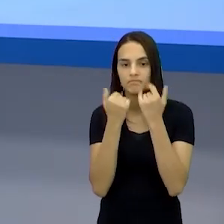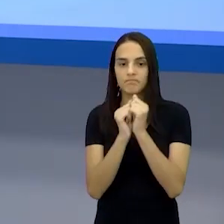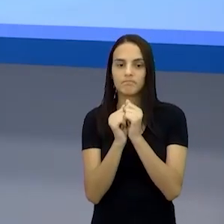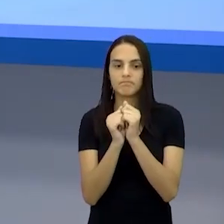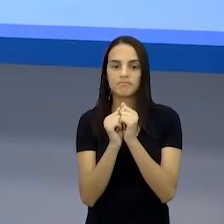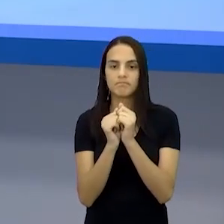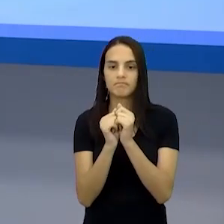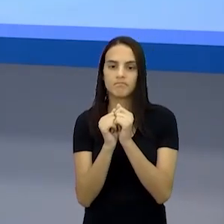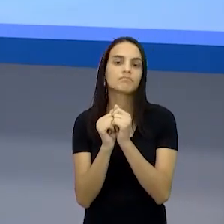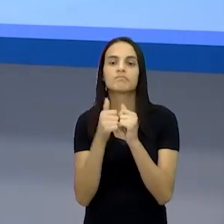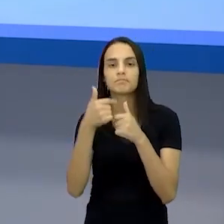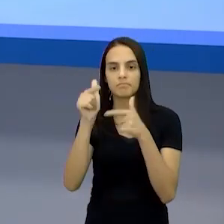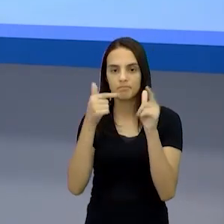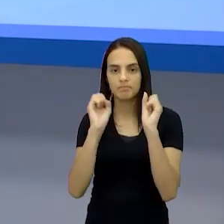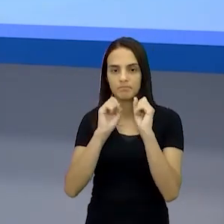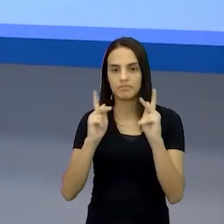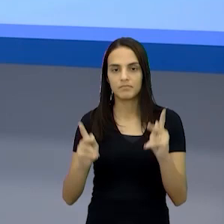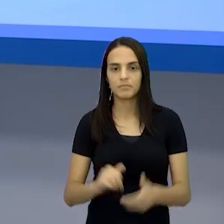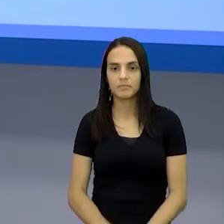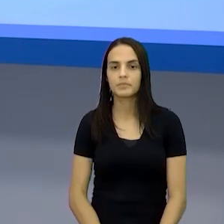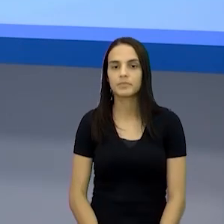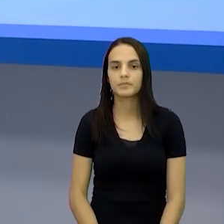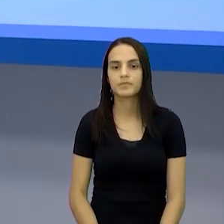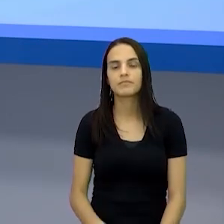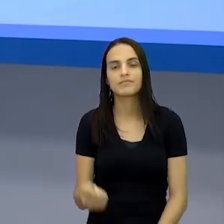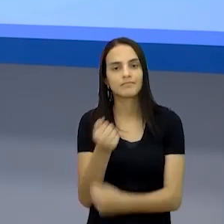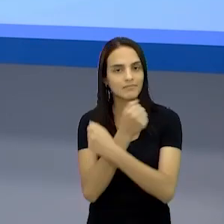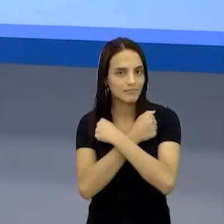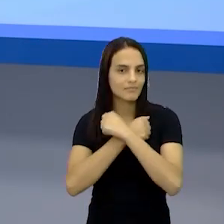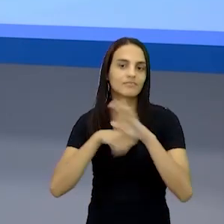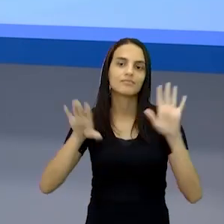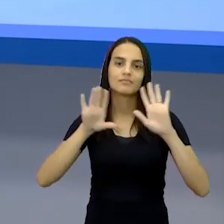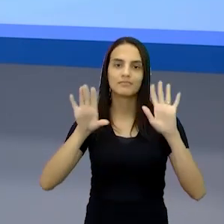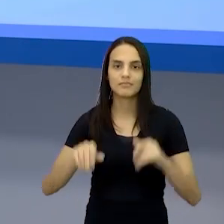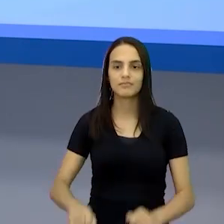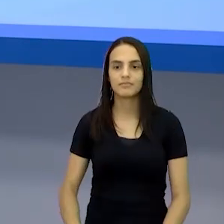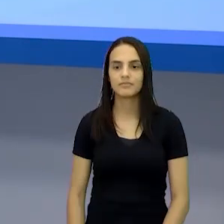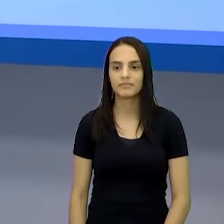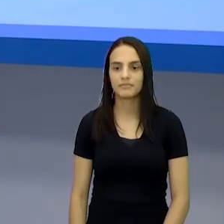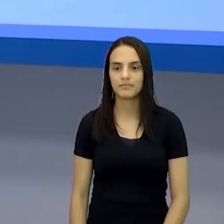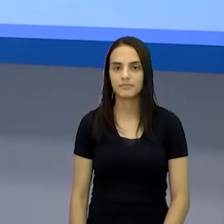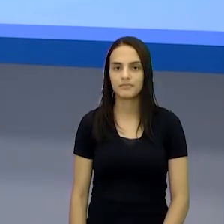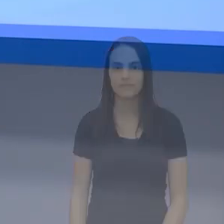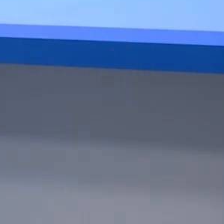tanto esse componente como os demais aí, tá certo, pessoal? Um forte abraço a todos, até a próxima.